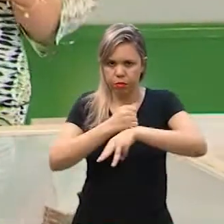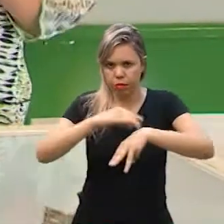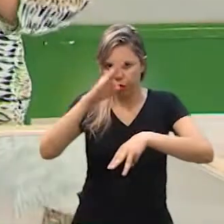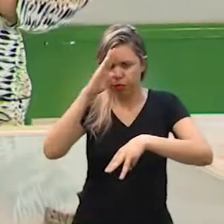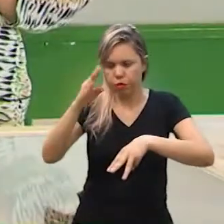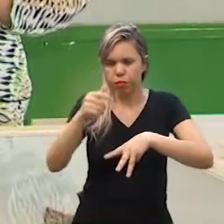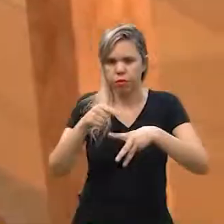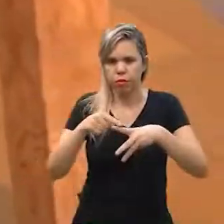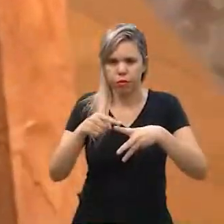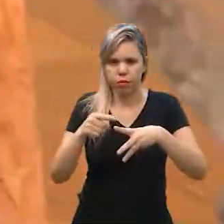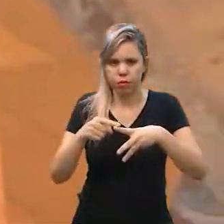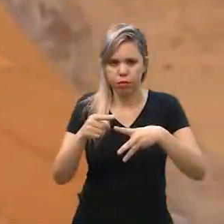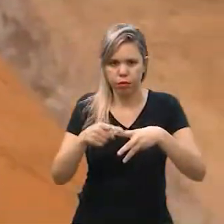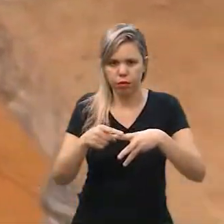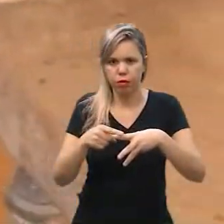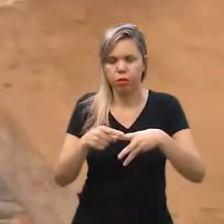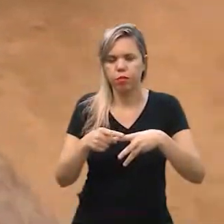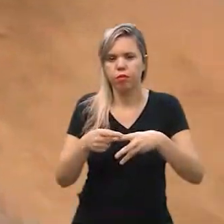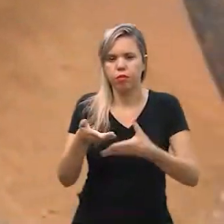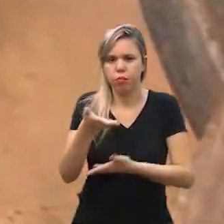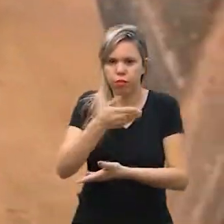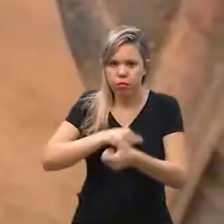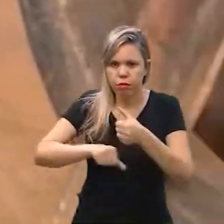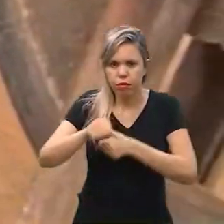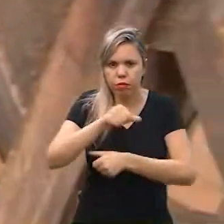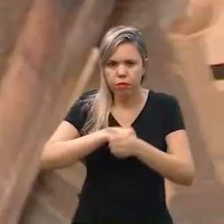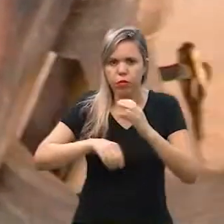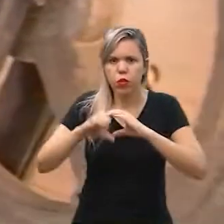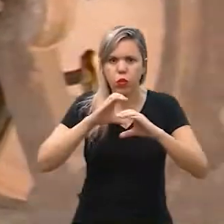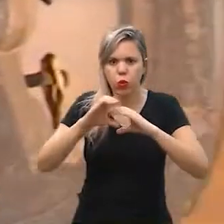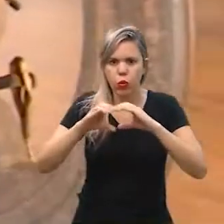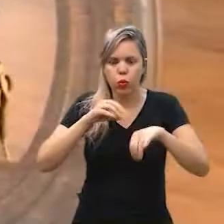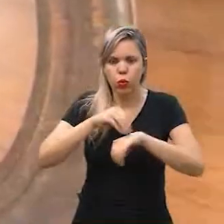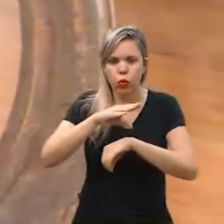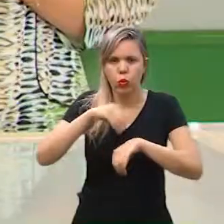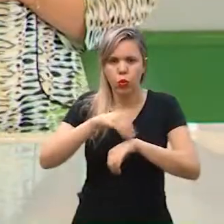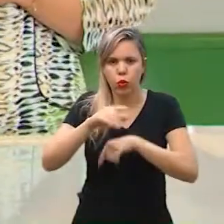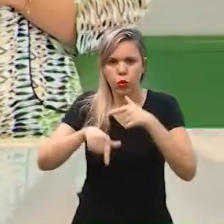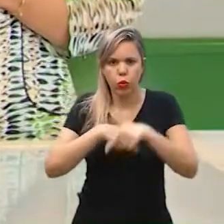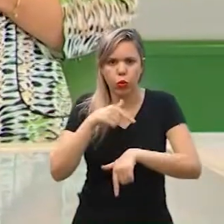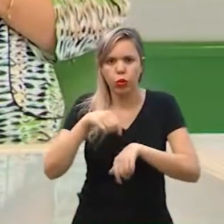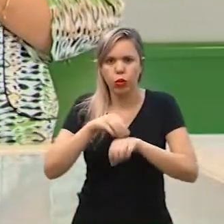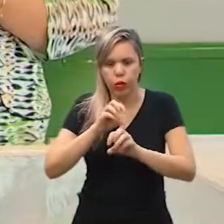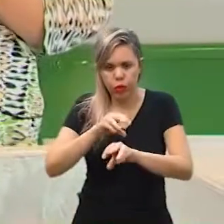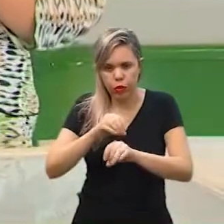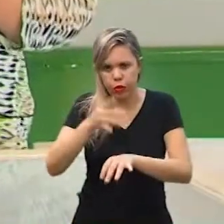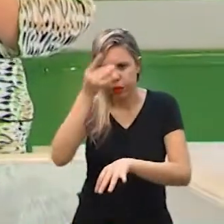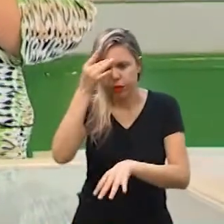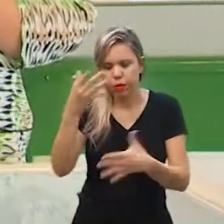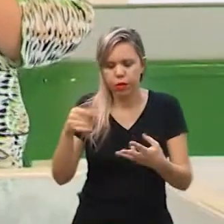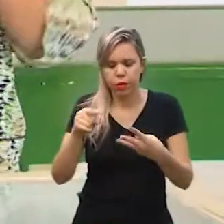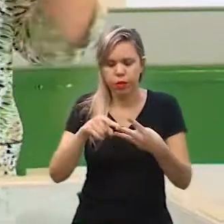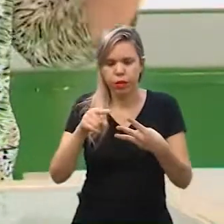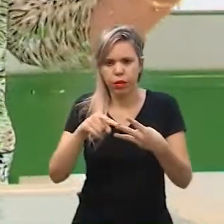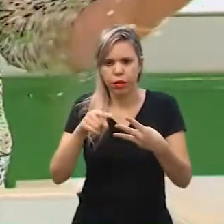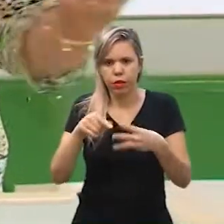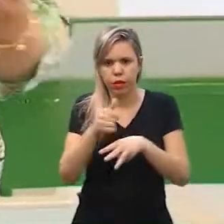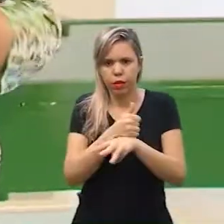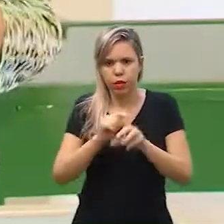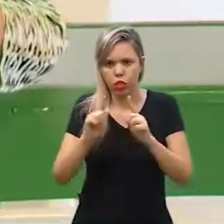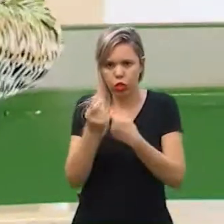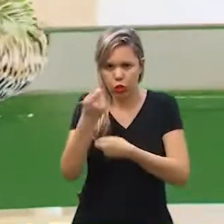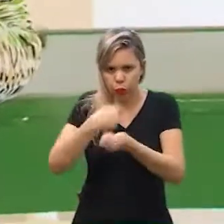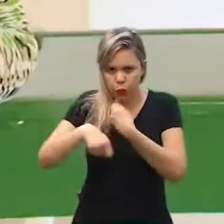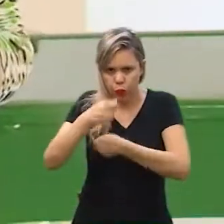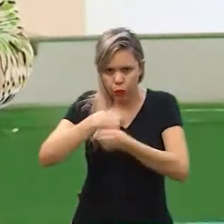principais. A área da extroversão, que é a comunicação e o trabalho educativo. A área da